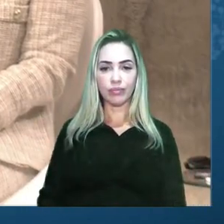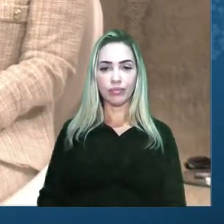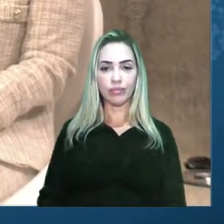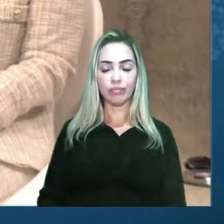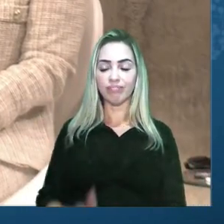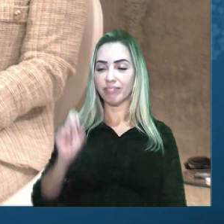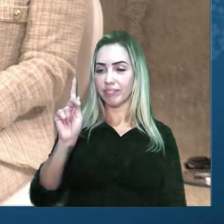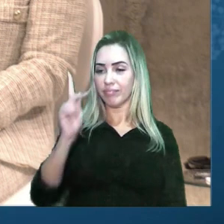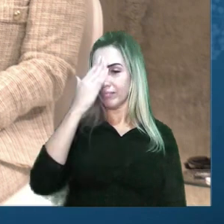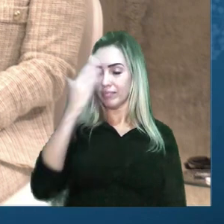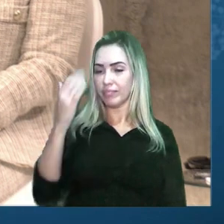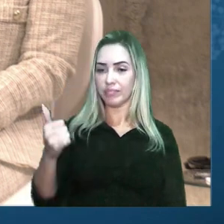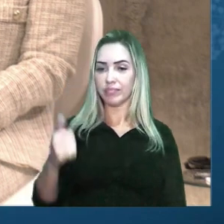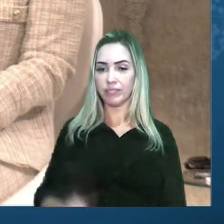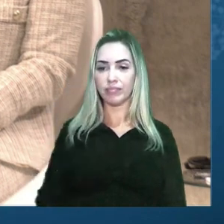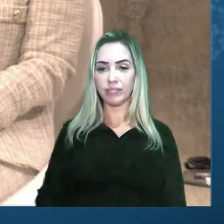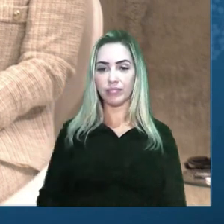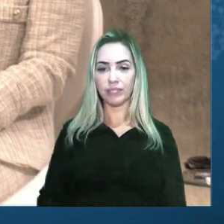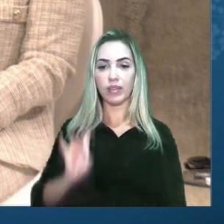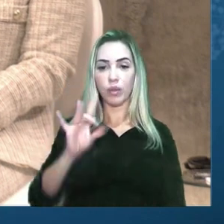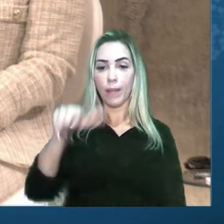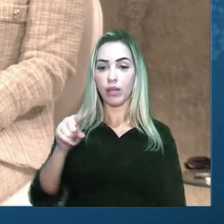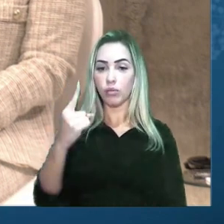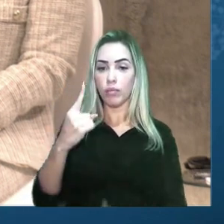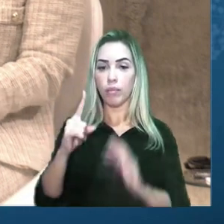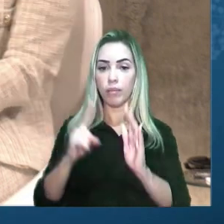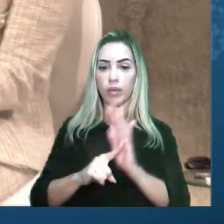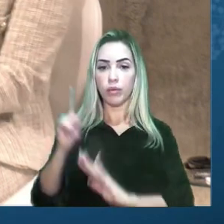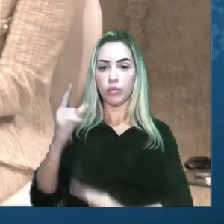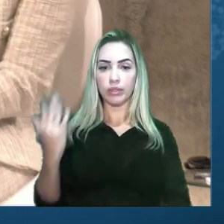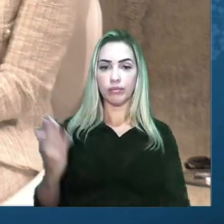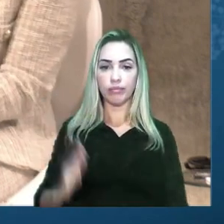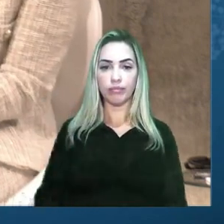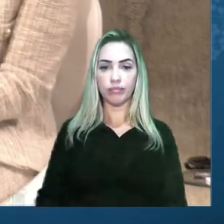Muito bom, excelente. Só mais uma pergunta para a Su.